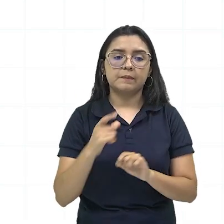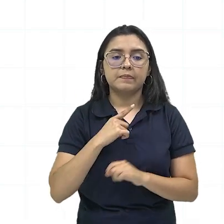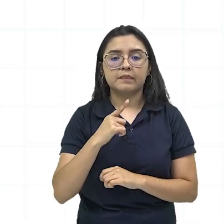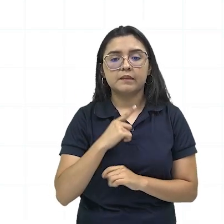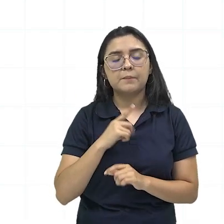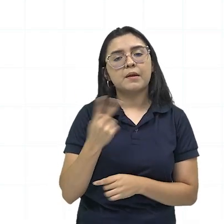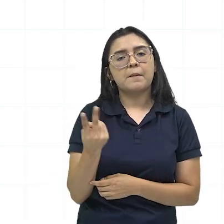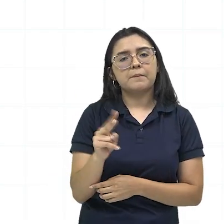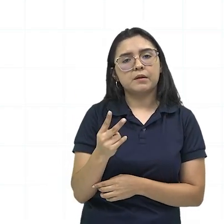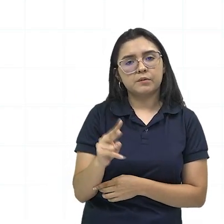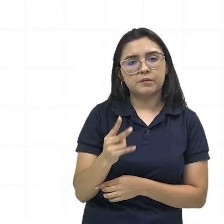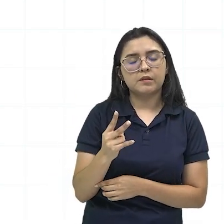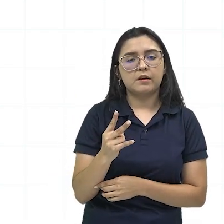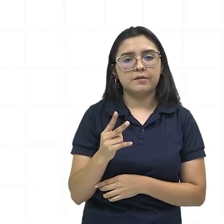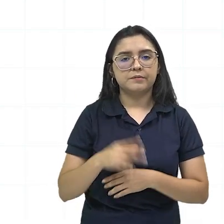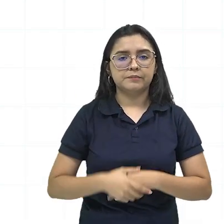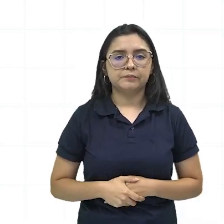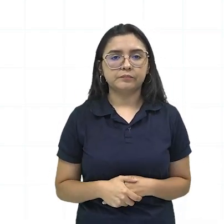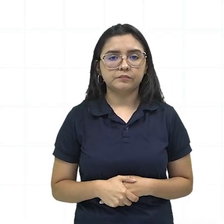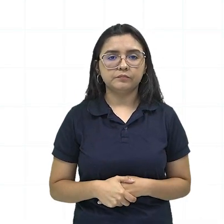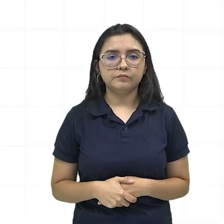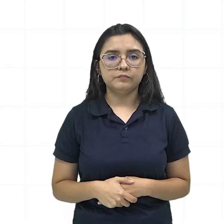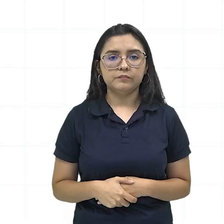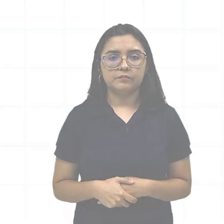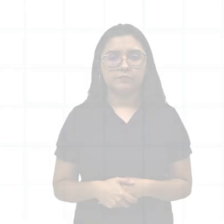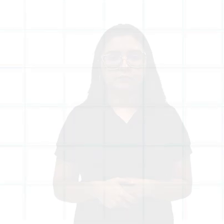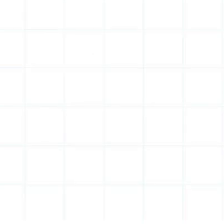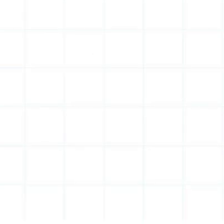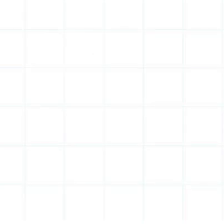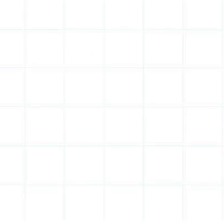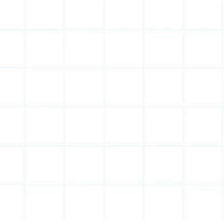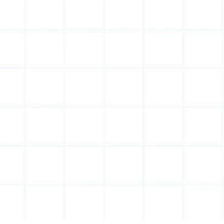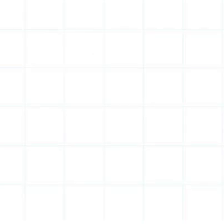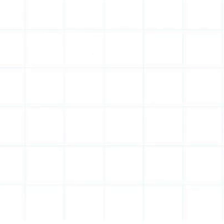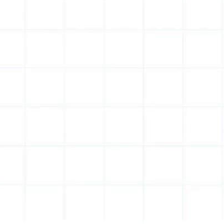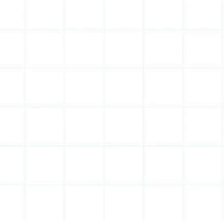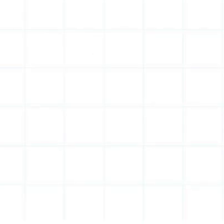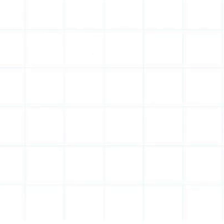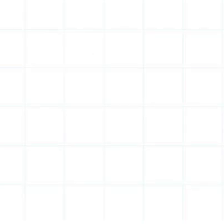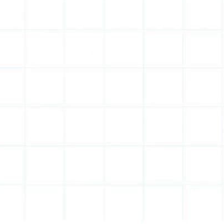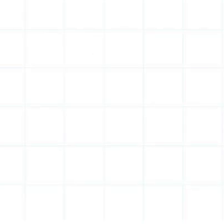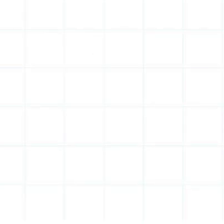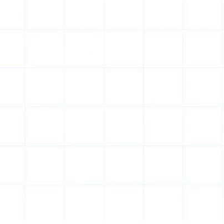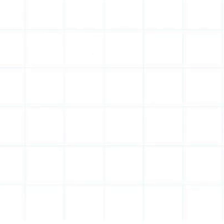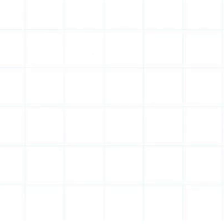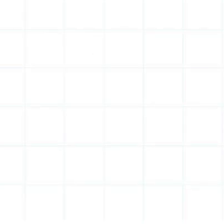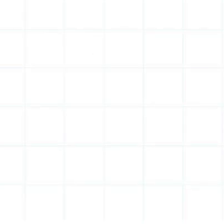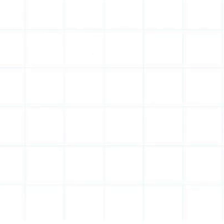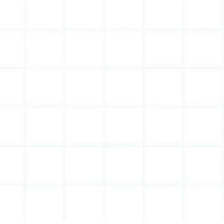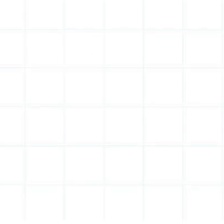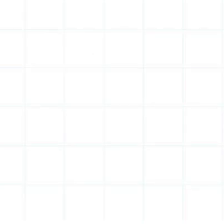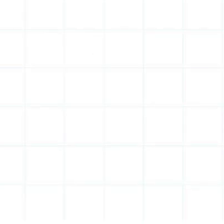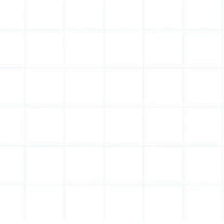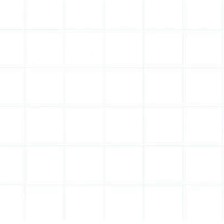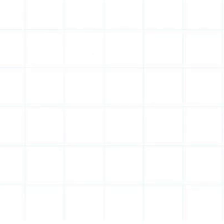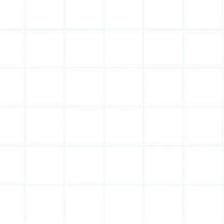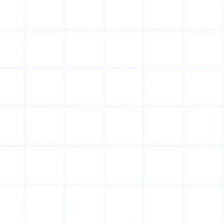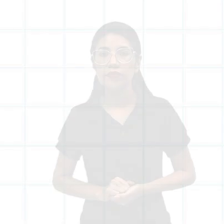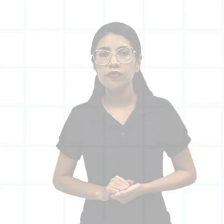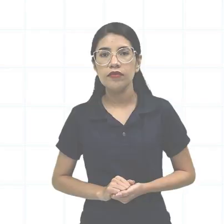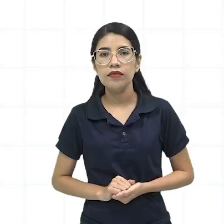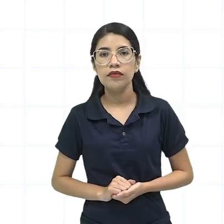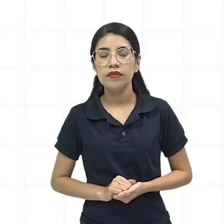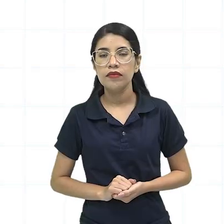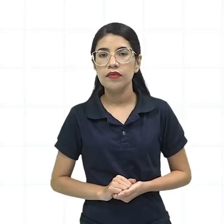como a redundância e a ambiguidade. Então, quando eu pego esse tipo de texto, eu não posso ter ali uma linguagem de forma de